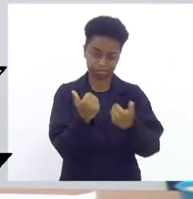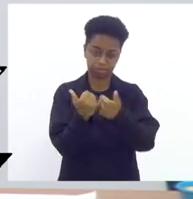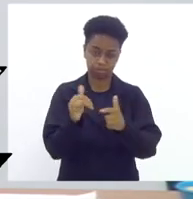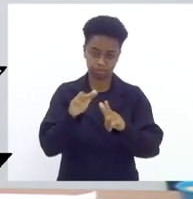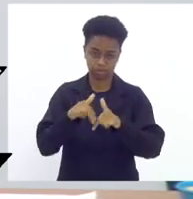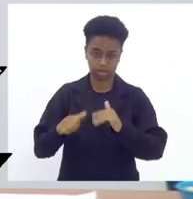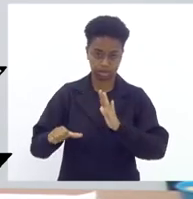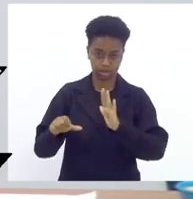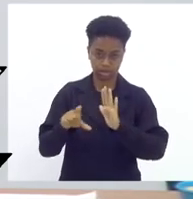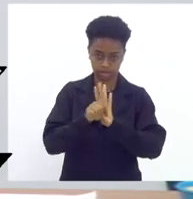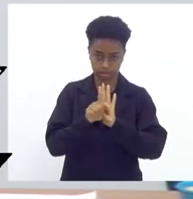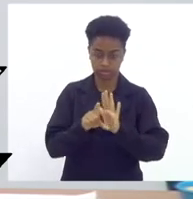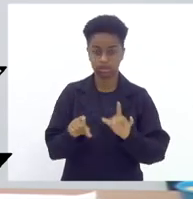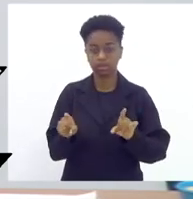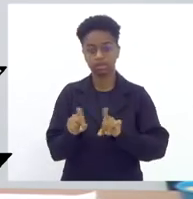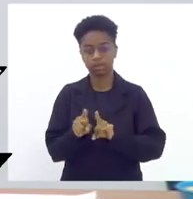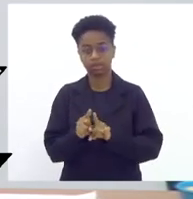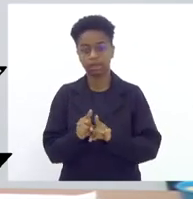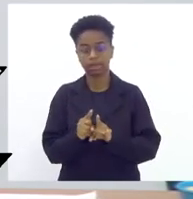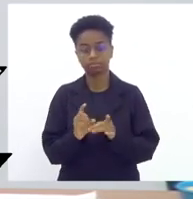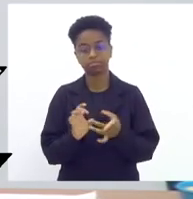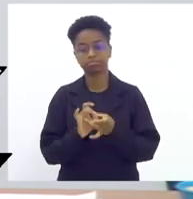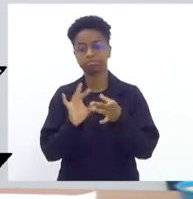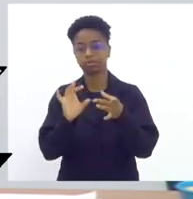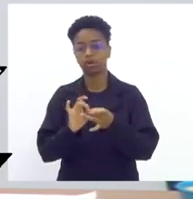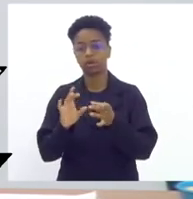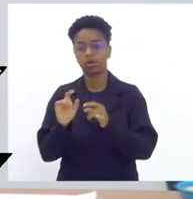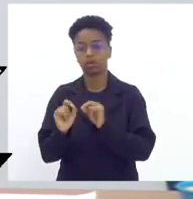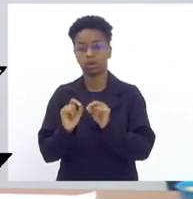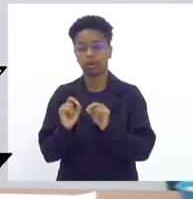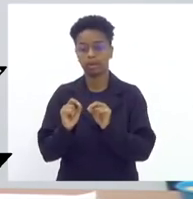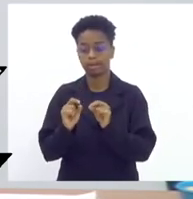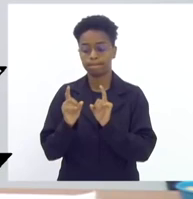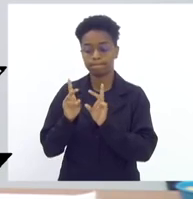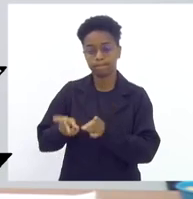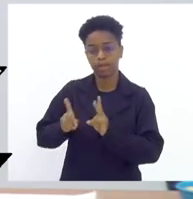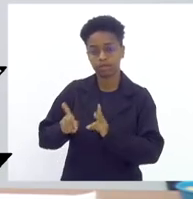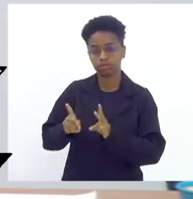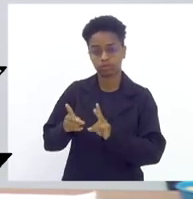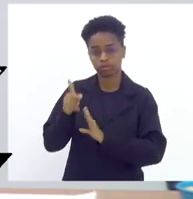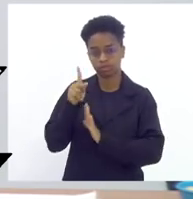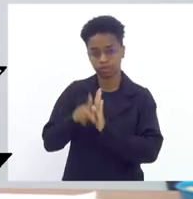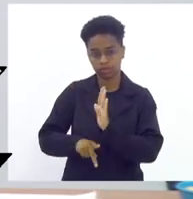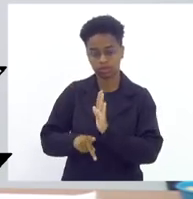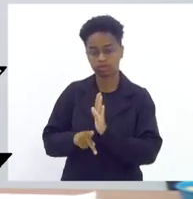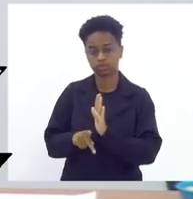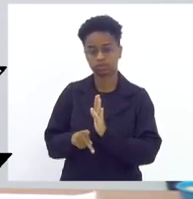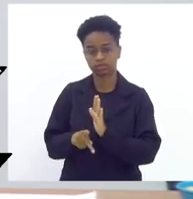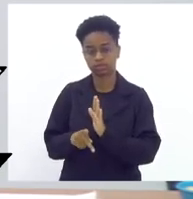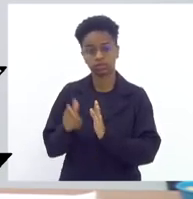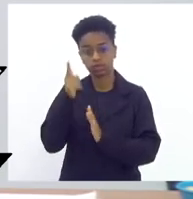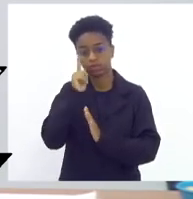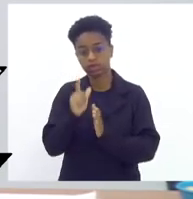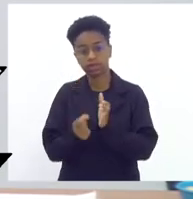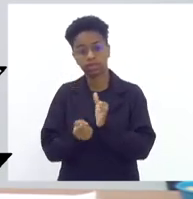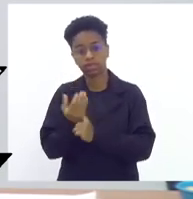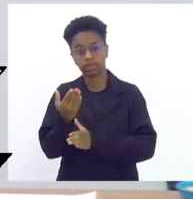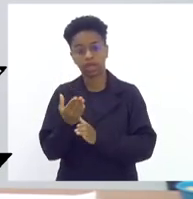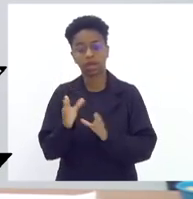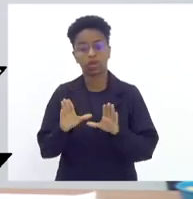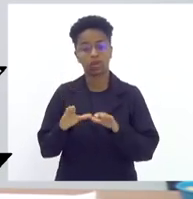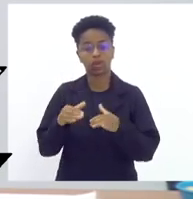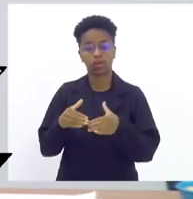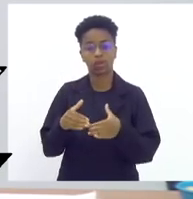legislação e ali abre brechas nessa nesse mesmo projeto Abrir brechas para a criação do Conselho